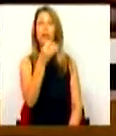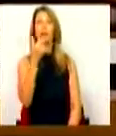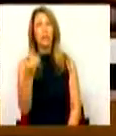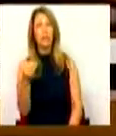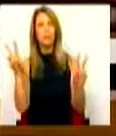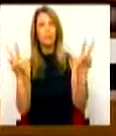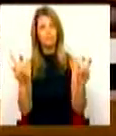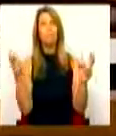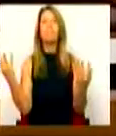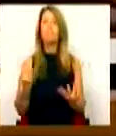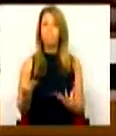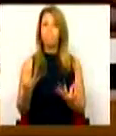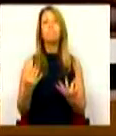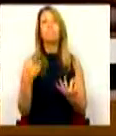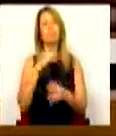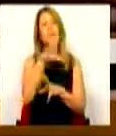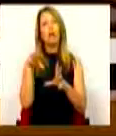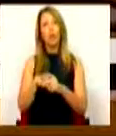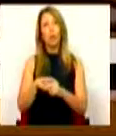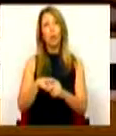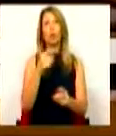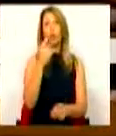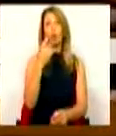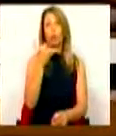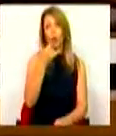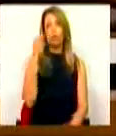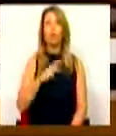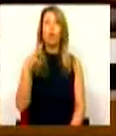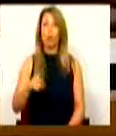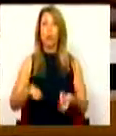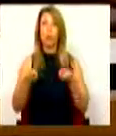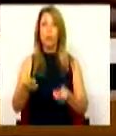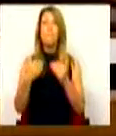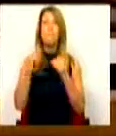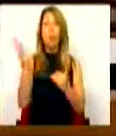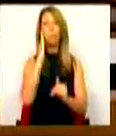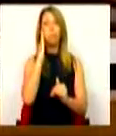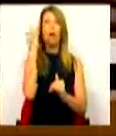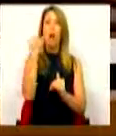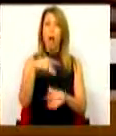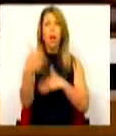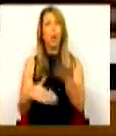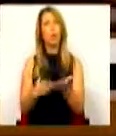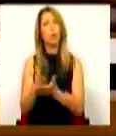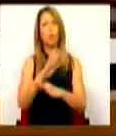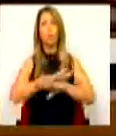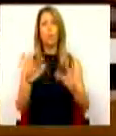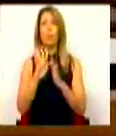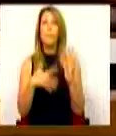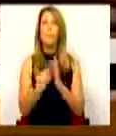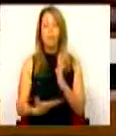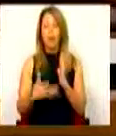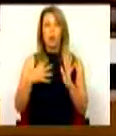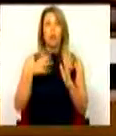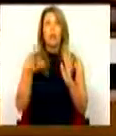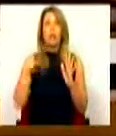compreende mais de 2 mil milhões de investimento, que está em execução e cuja continuidade está já assegurada no Plano Nacional de Investimentos, em